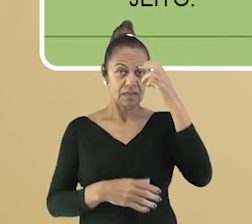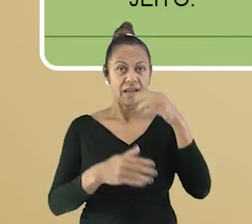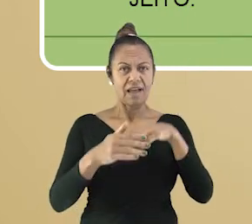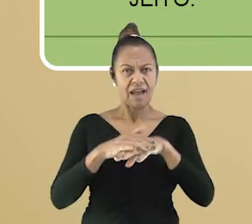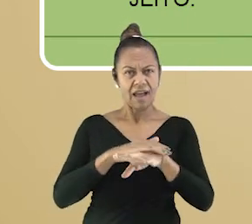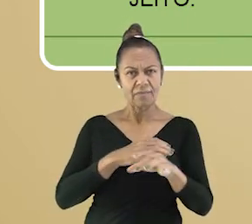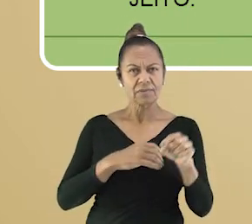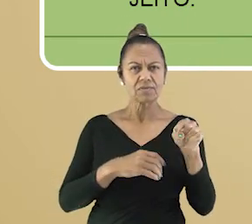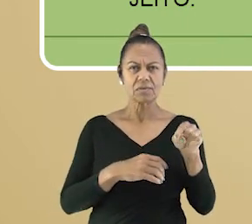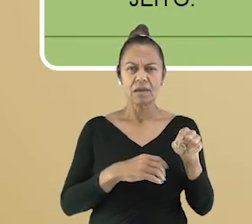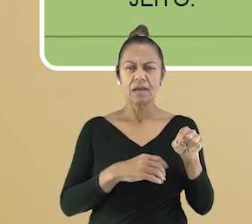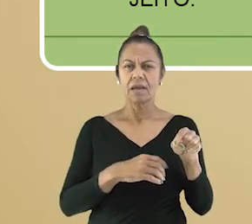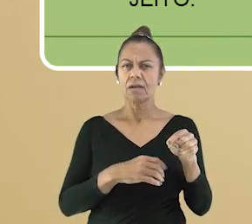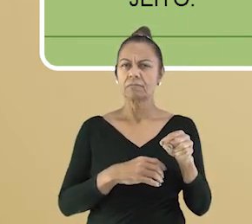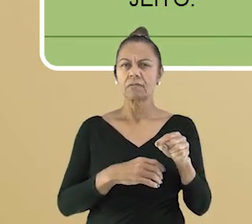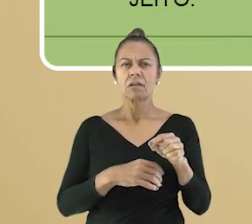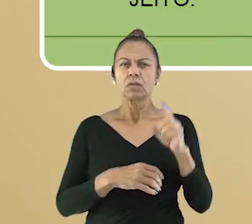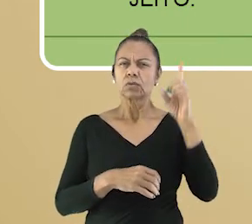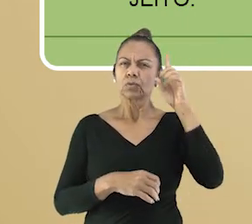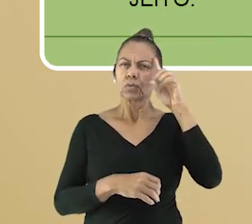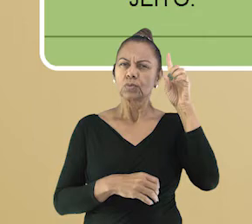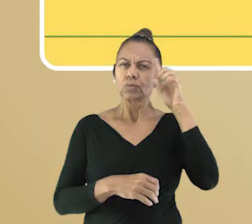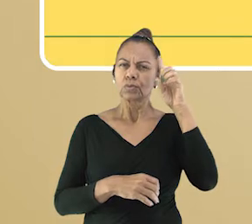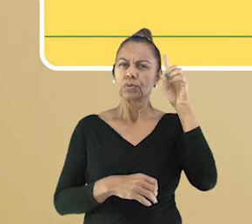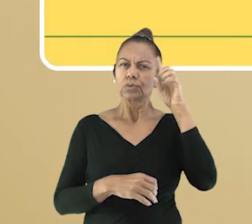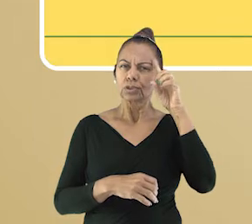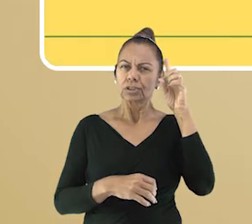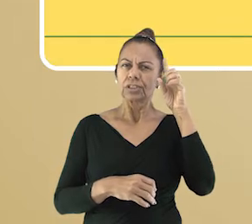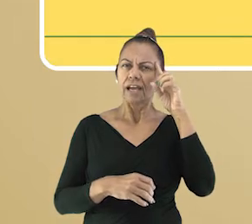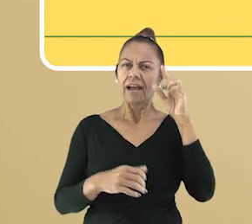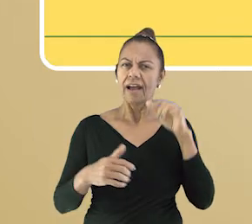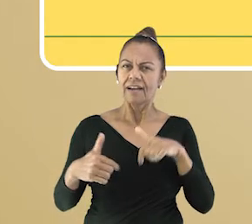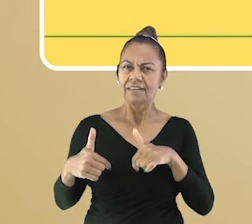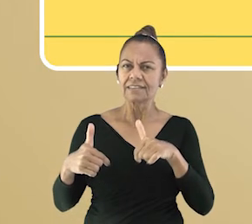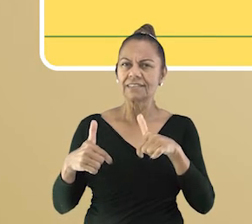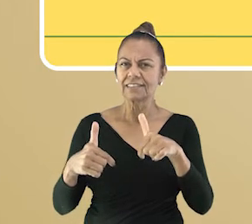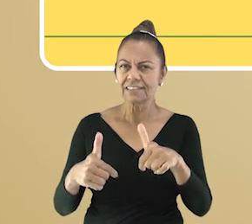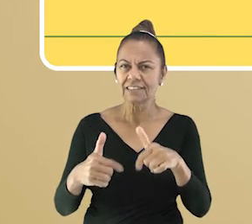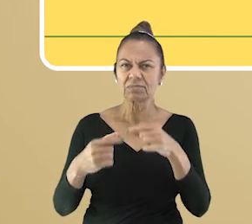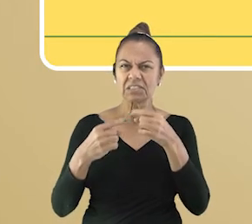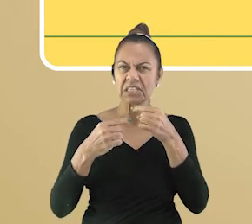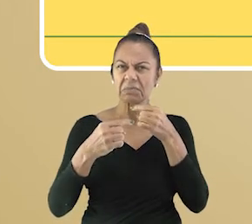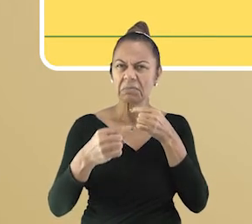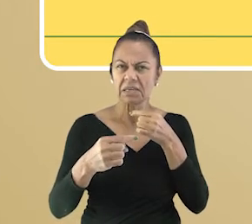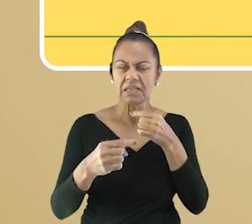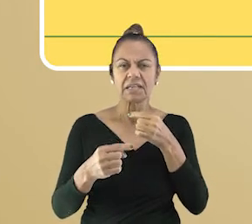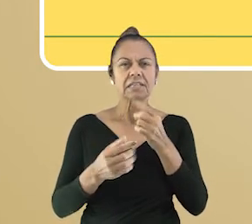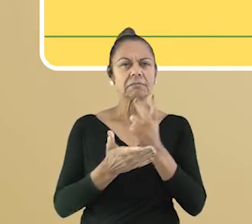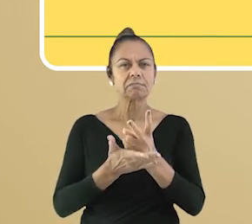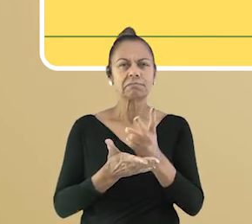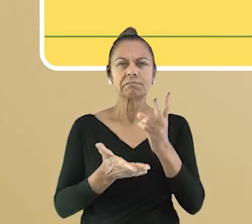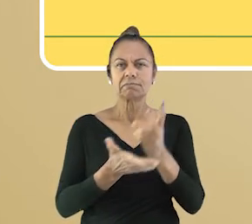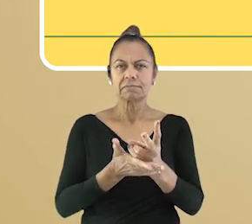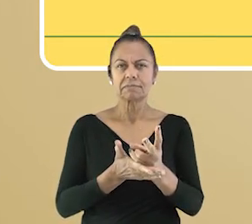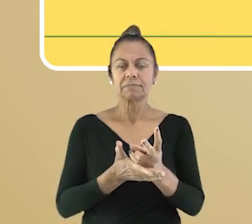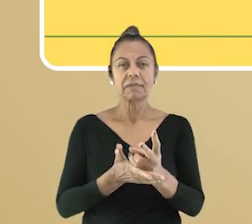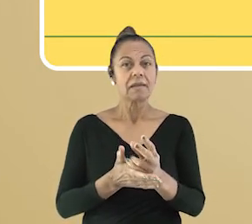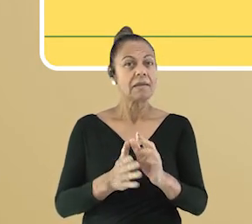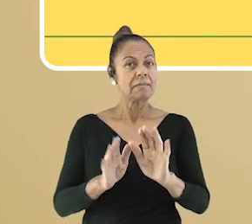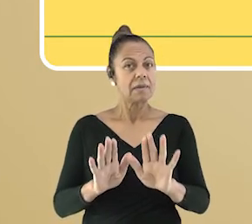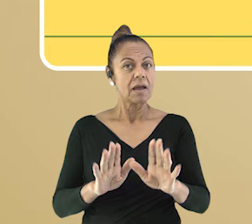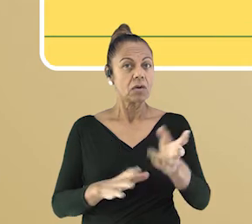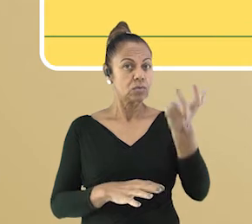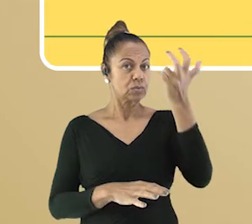toda semana, do mesmo jeito. Já a cultura tem a ver com o lugar que vivemos e com as influências